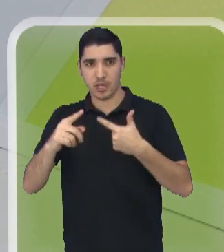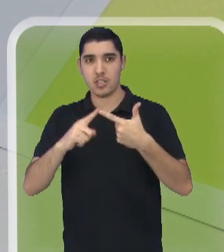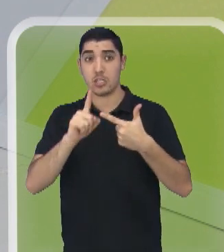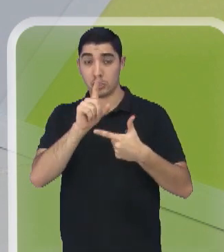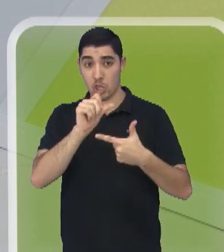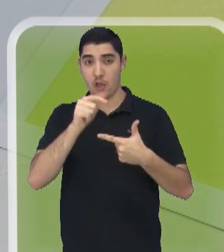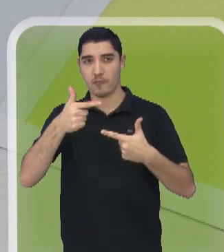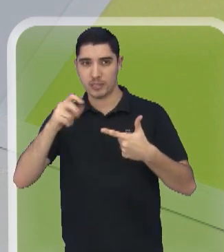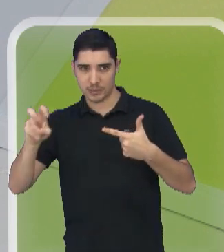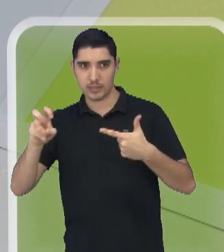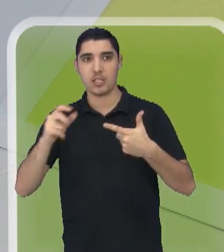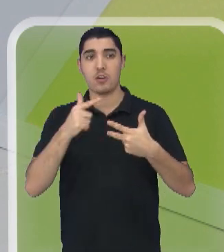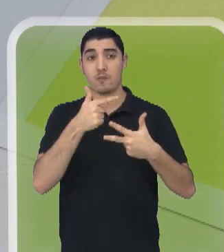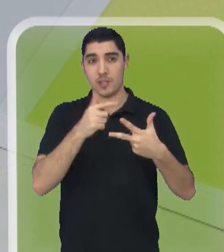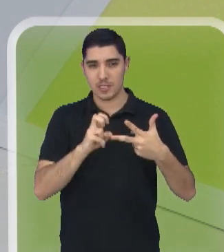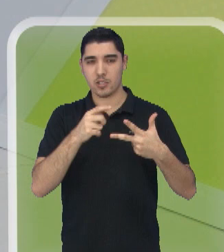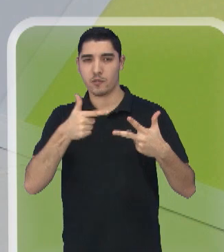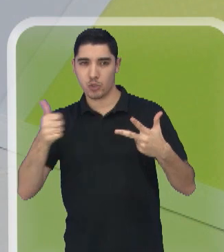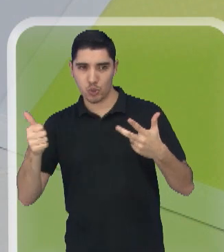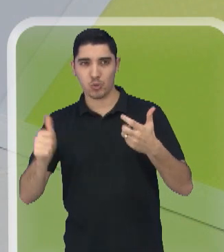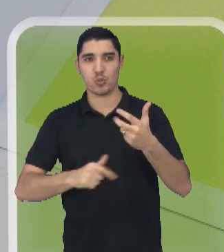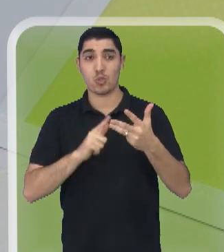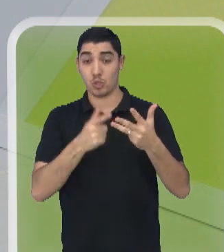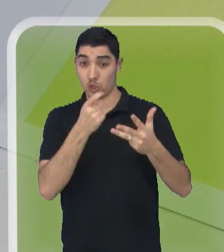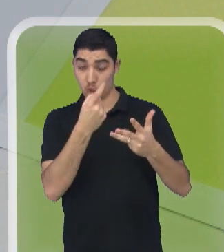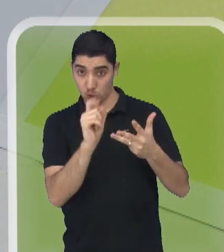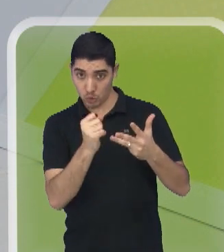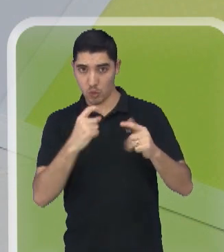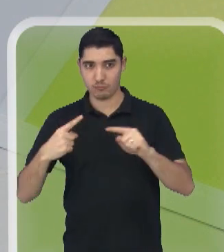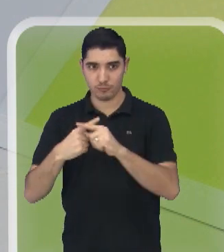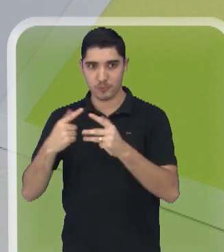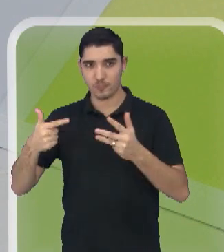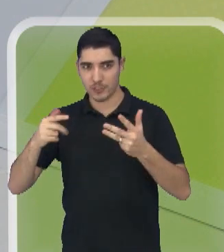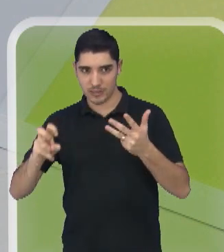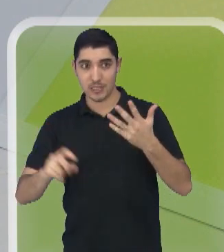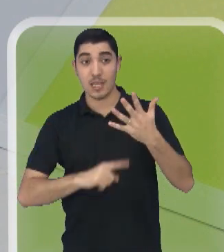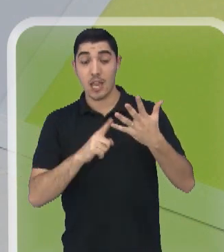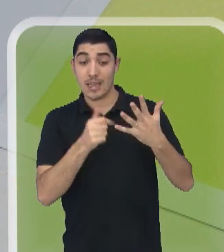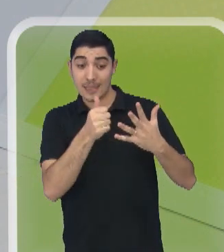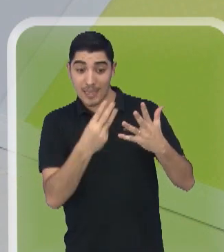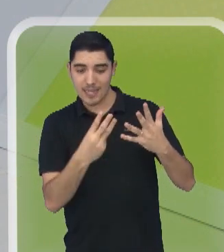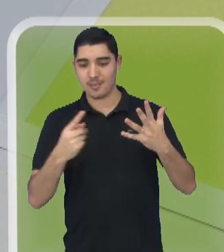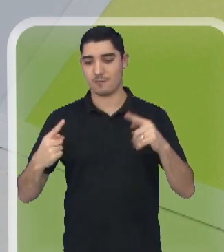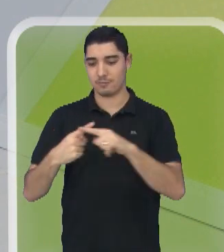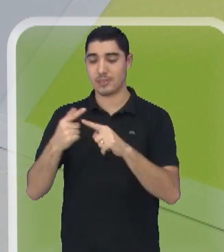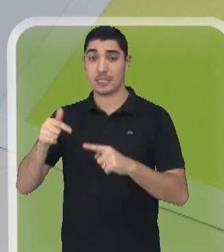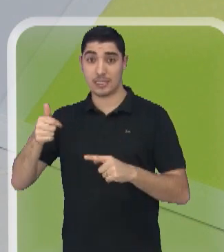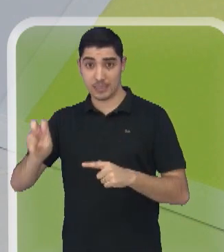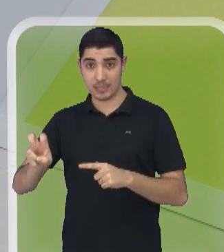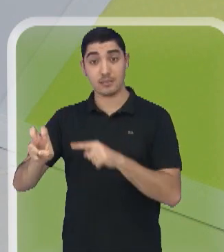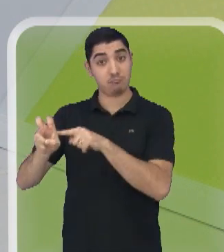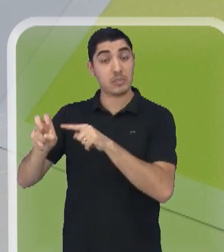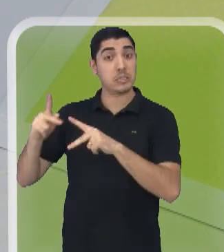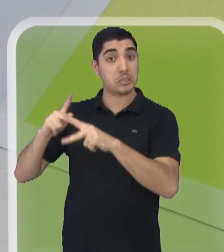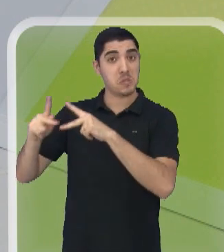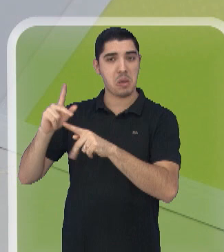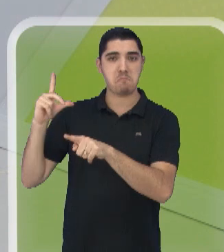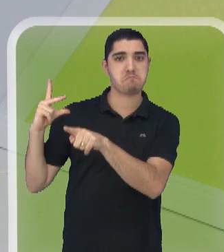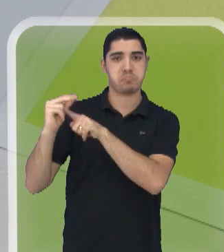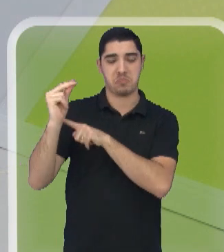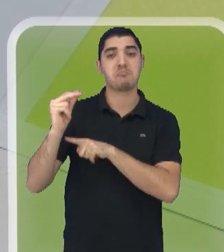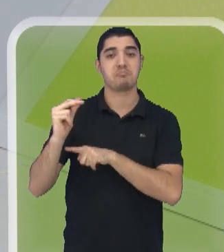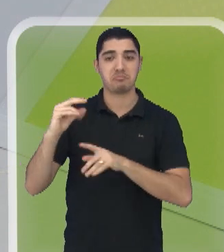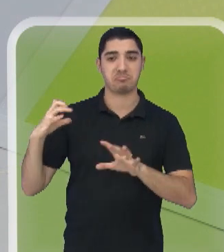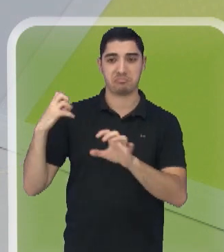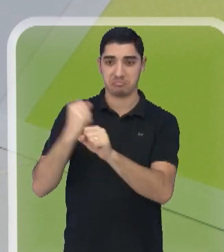18-25 e 13-15. Agora, os Gigantes do Vale enfrentam o Minas na semifinal no próximo dia 3 de março.